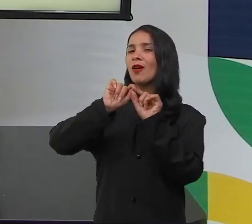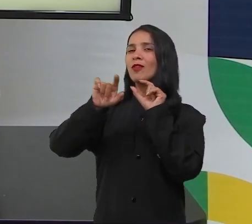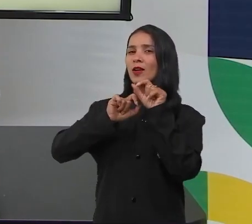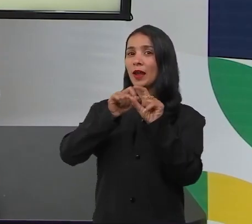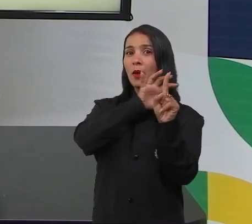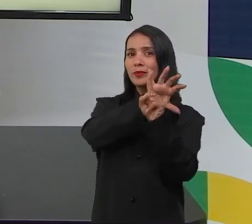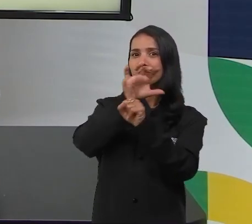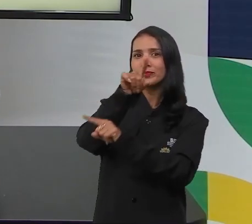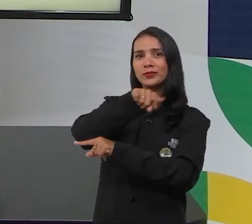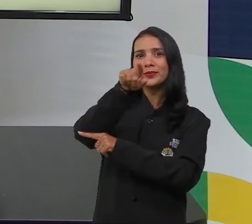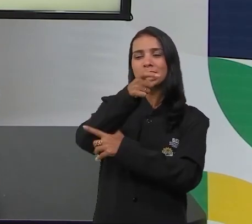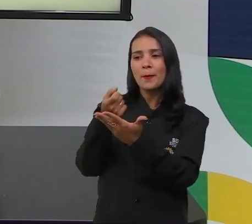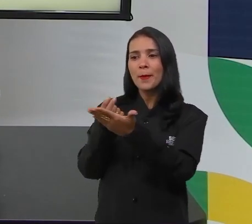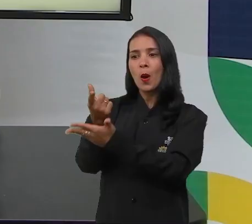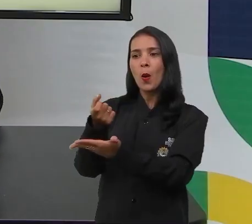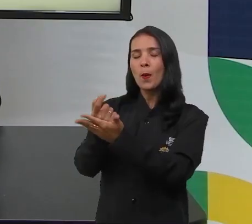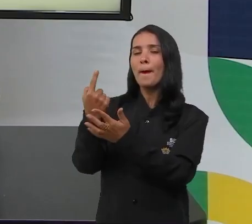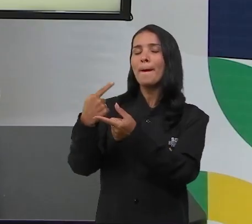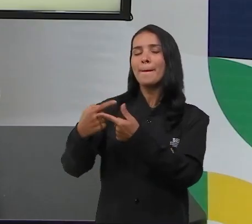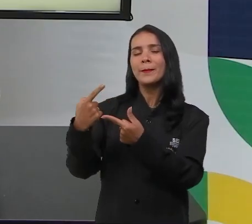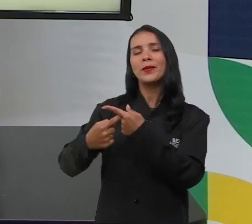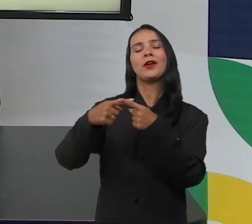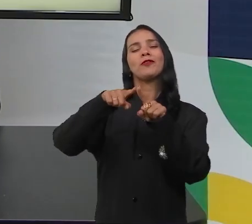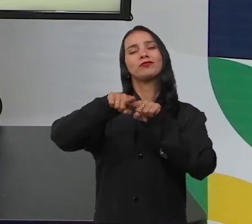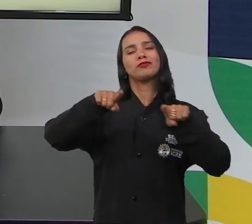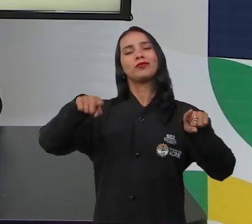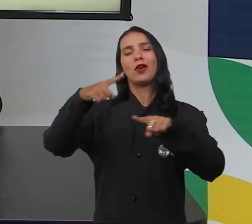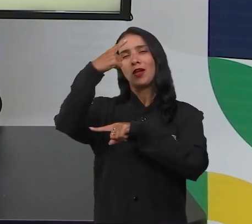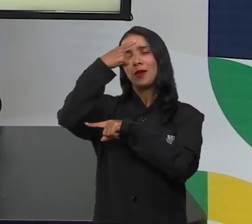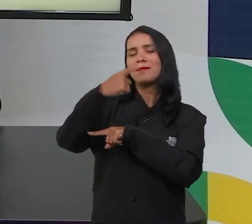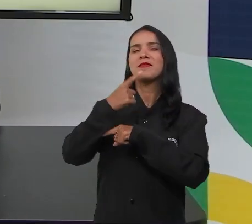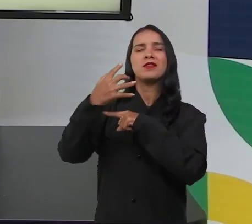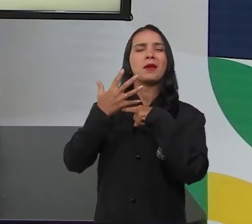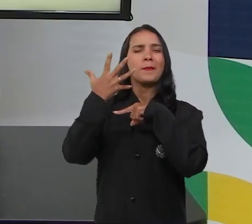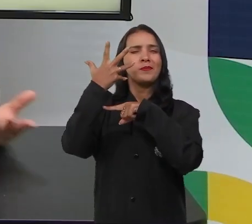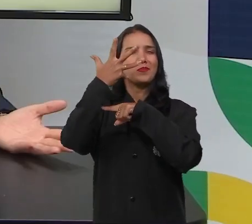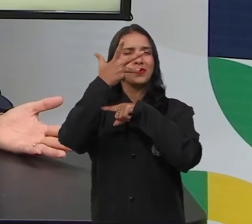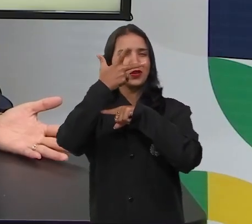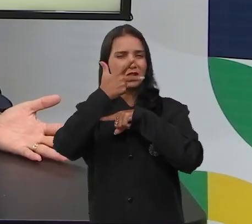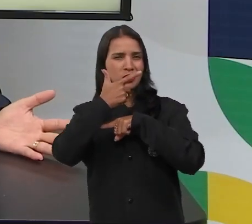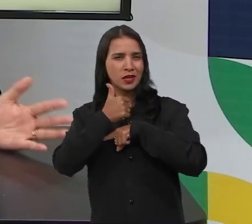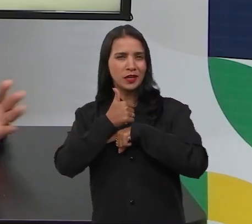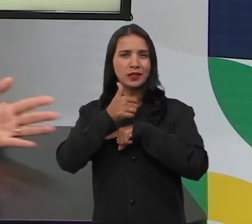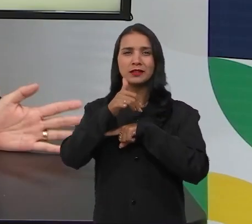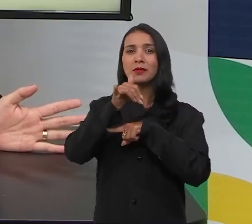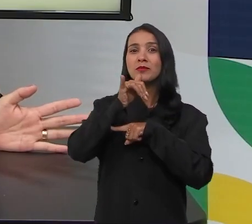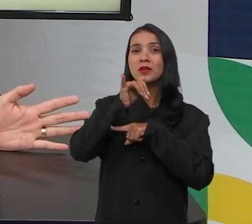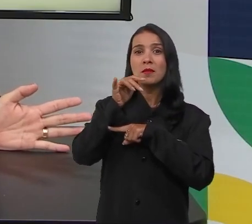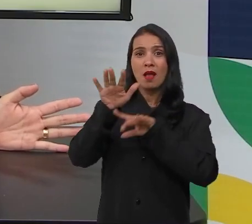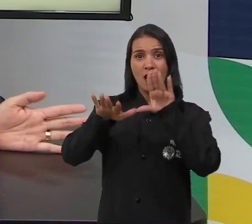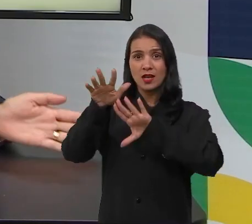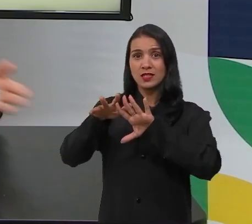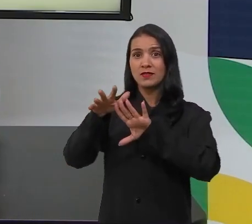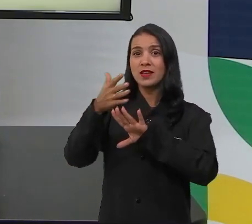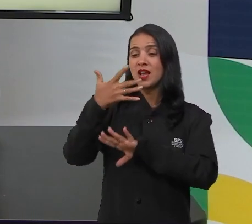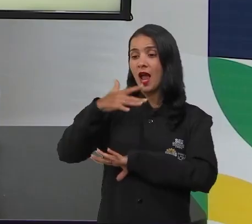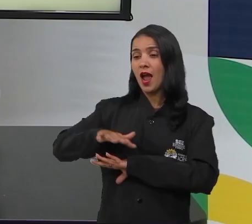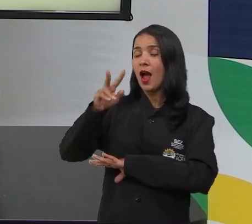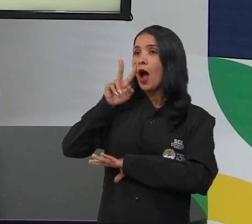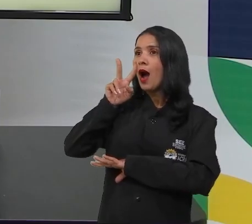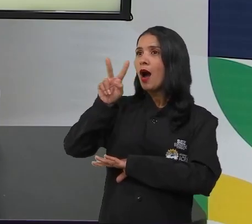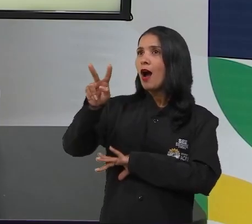comprá-los, né? Tendo ali uma embalagem bonita, né? Tendo ali, às vezes, por exemplo, para pegar ali o olhar de uma criança, eles